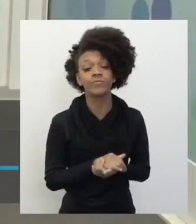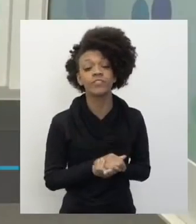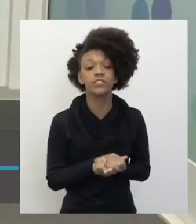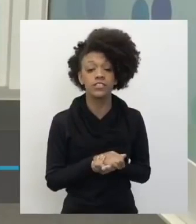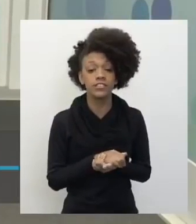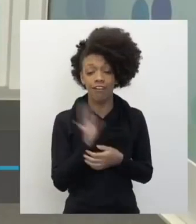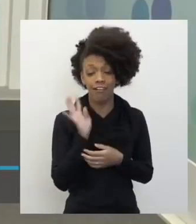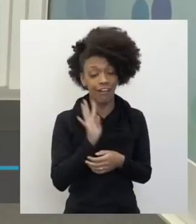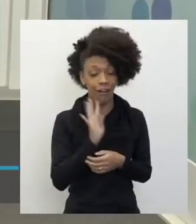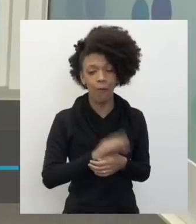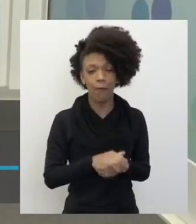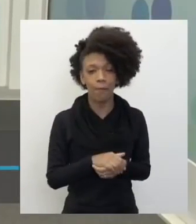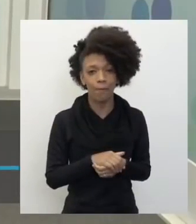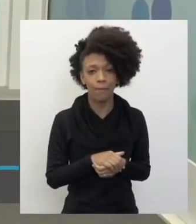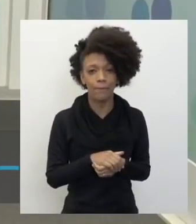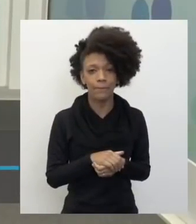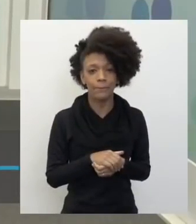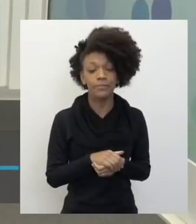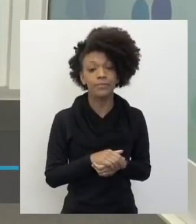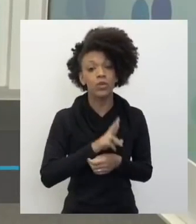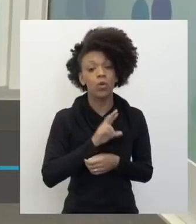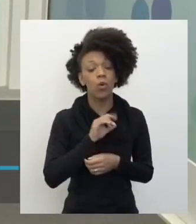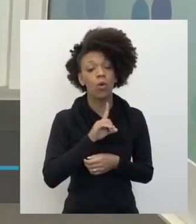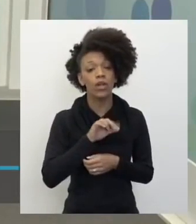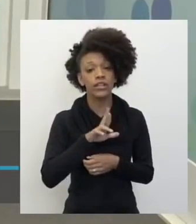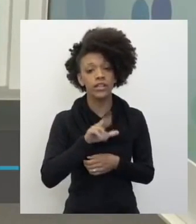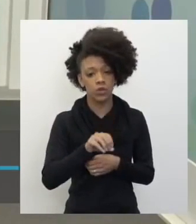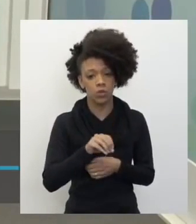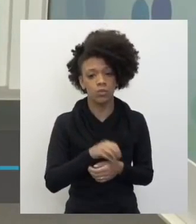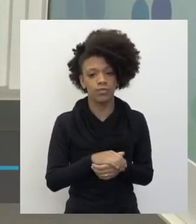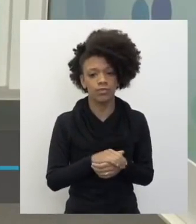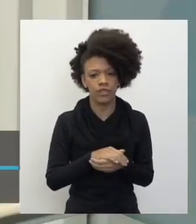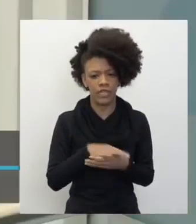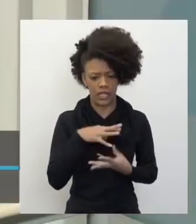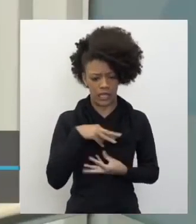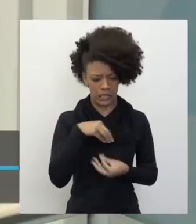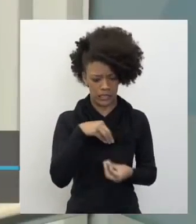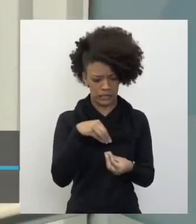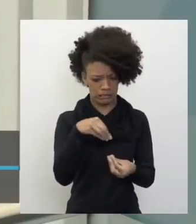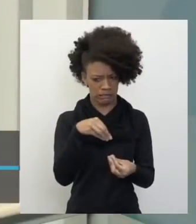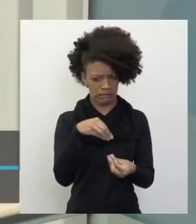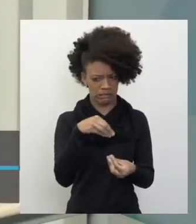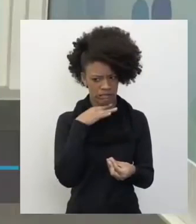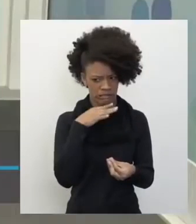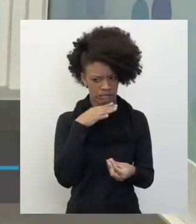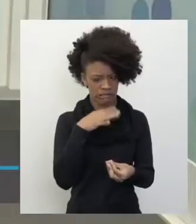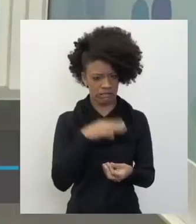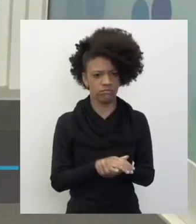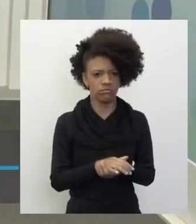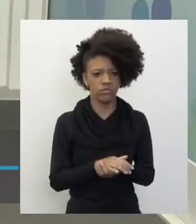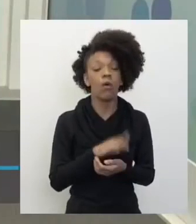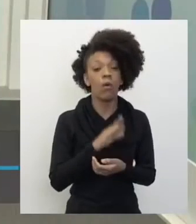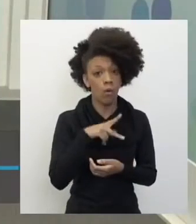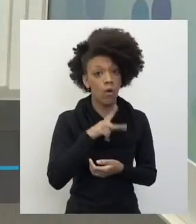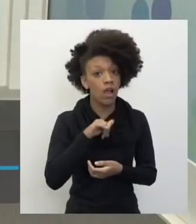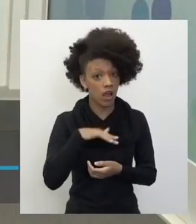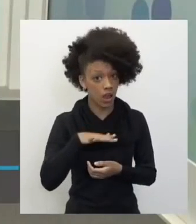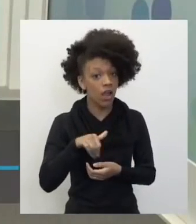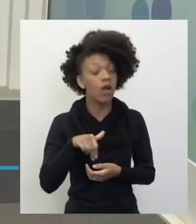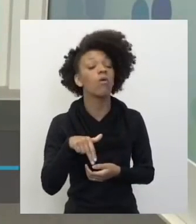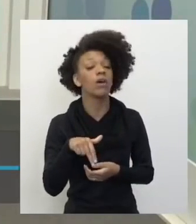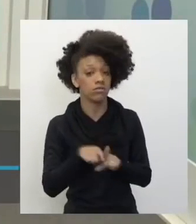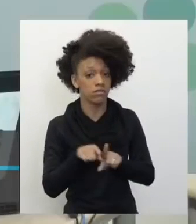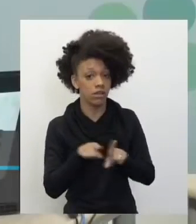forçadas. O Rodrigo coloca espíritos, coisas malignas, sei lá. O Cauã também fala, parece que